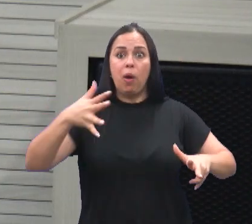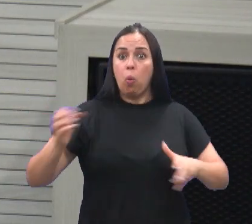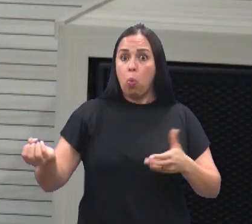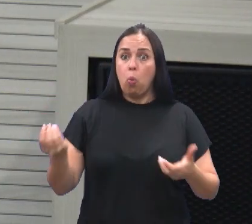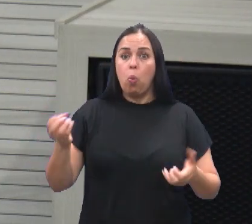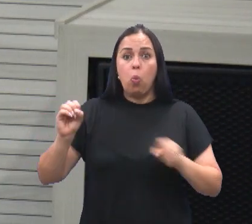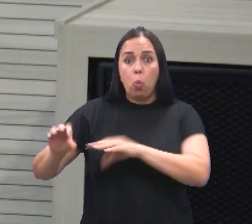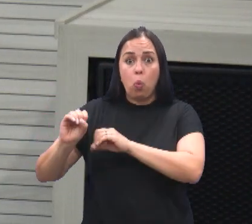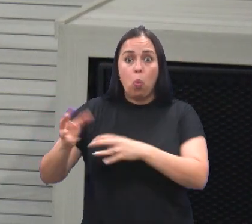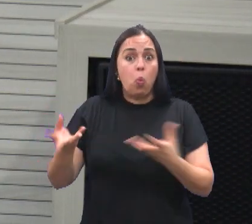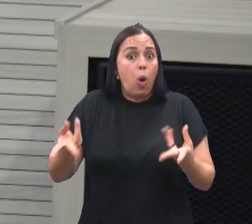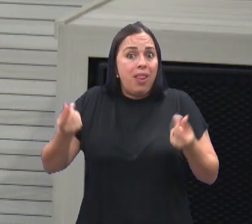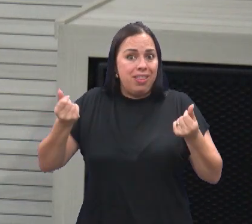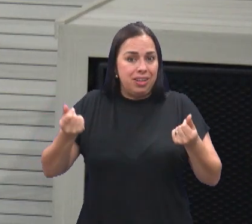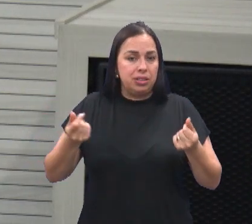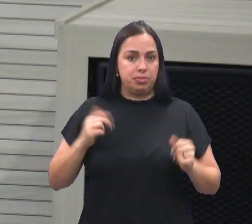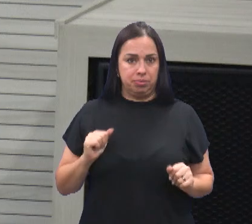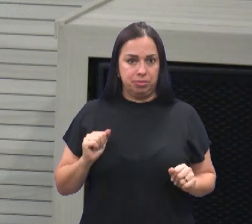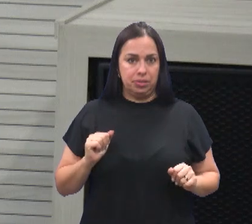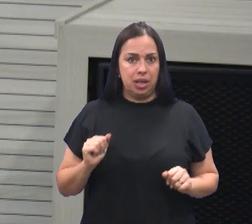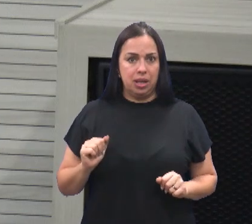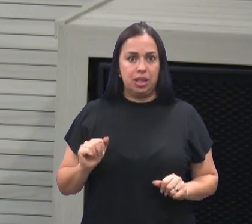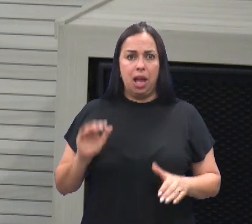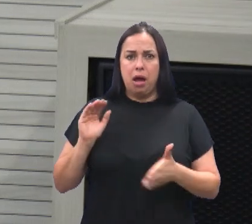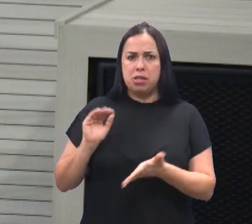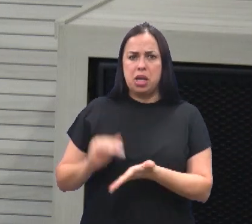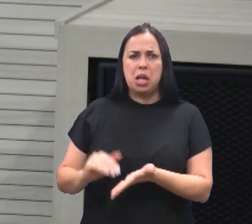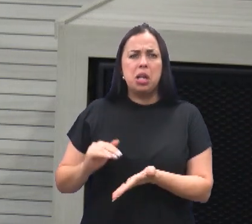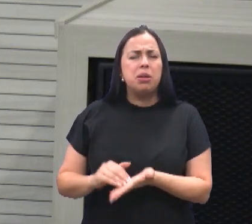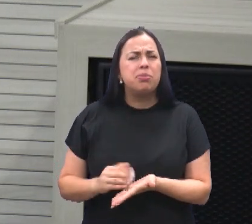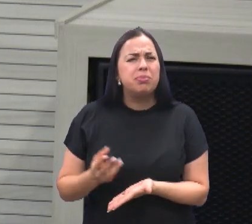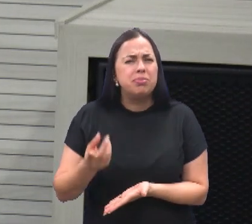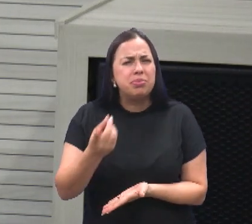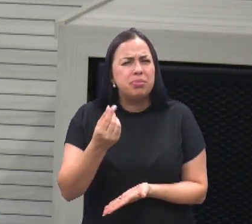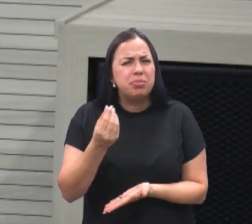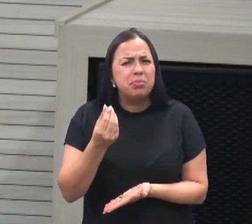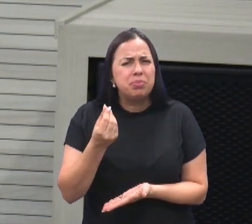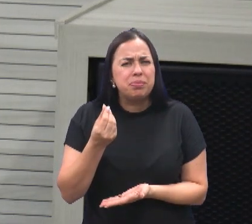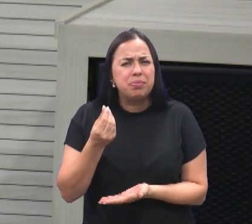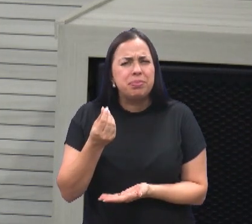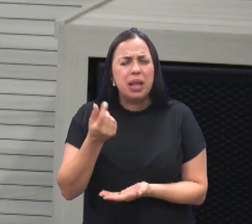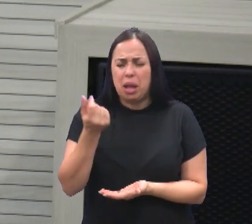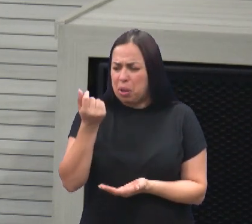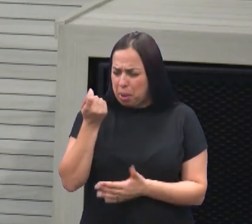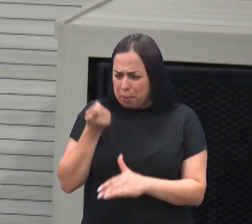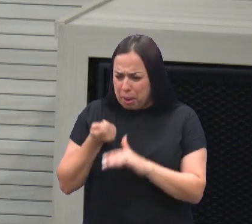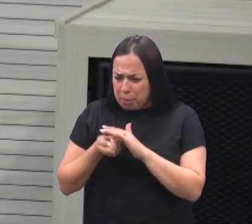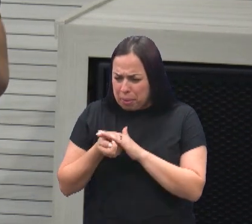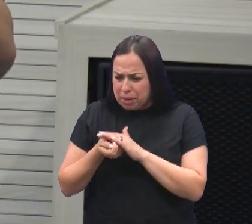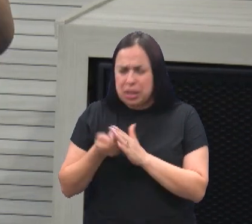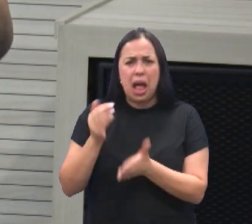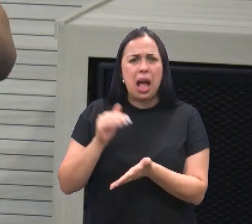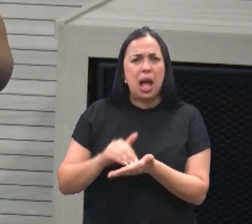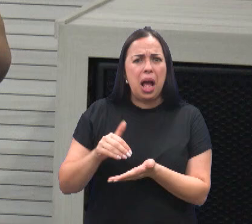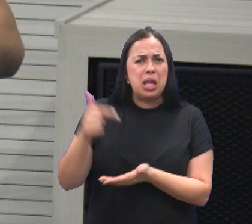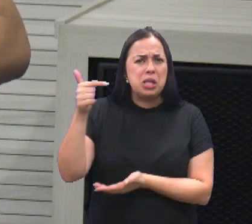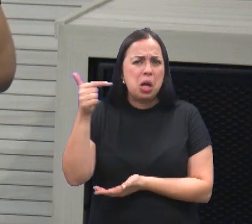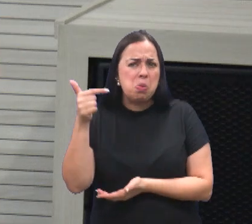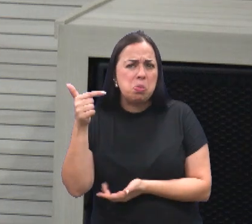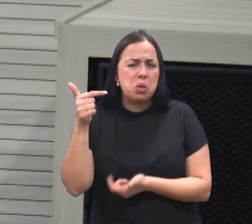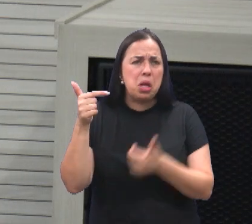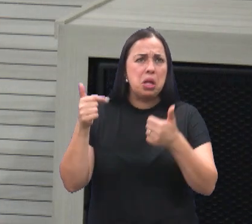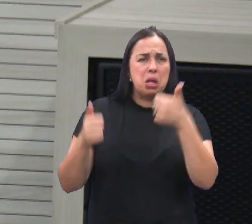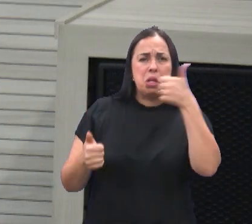Prefeitura. Estamos falando de uma secretaria, se não for a que mais tem o recurso, que recebe o recurso, é a segunda, Saúde